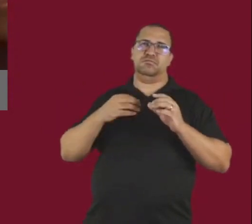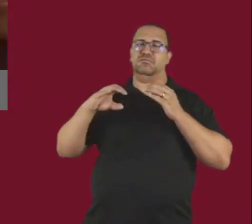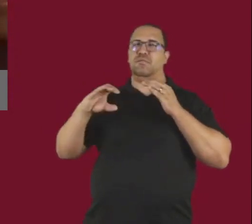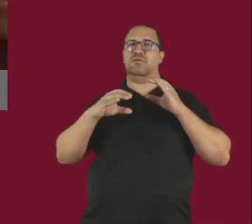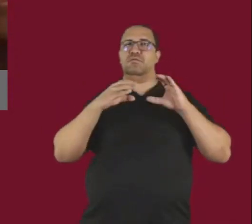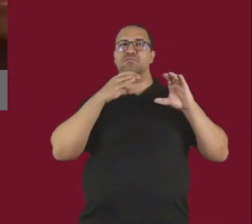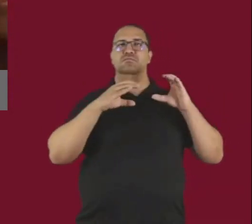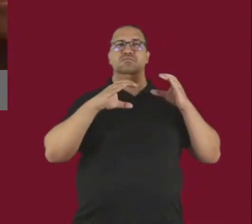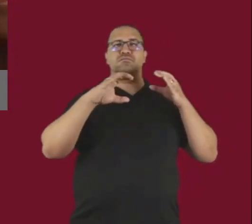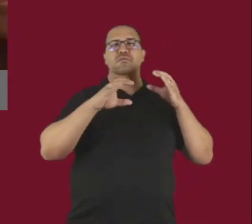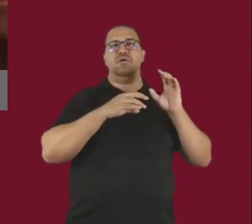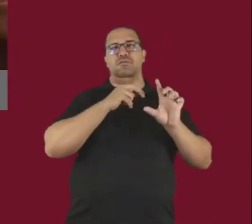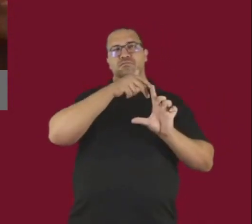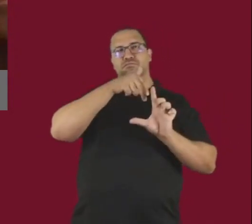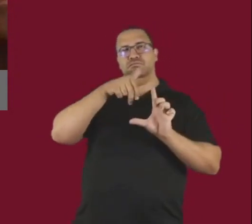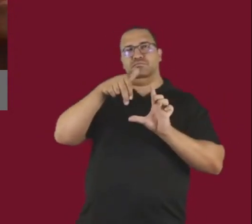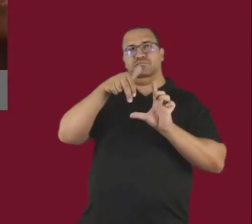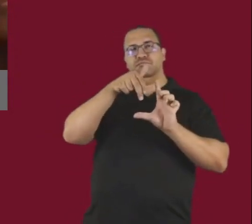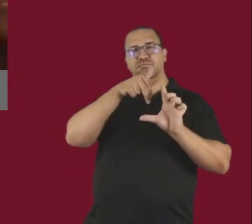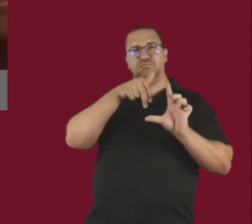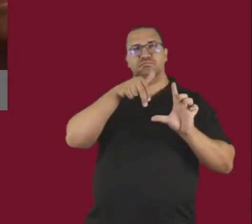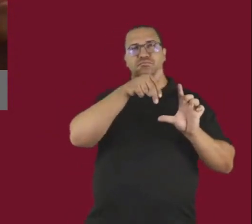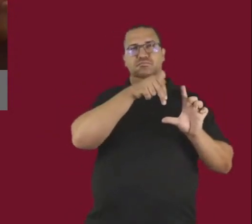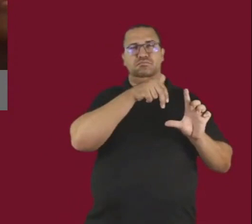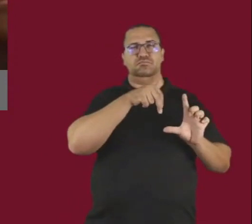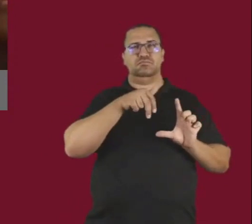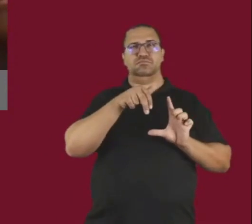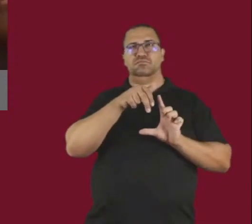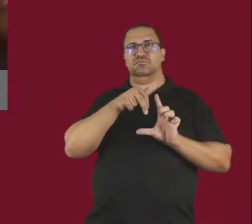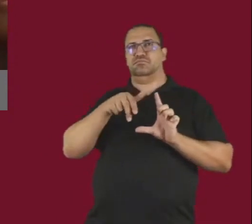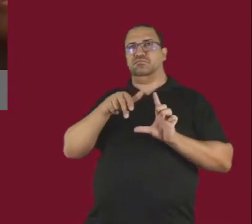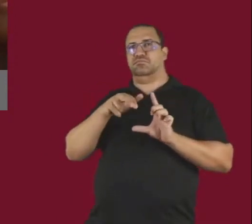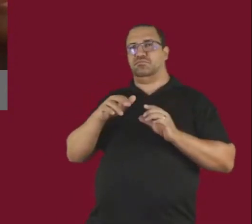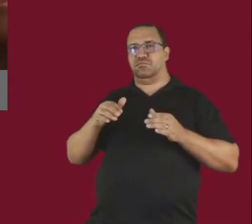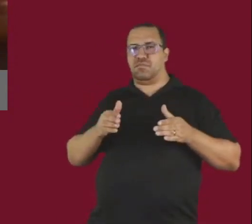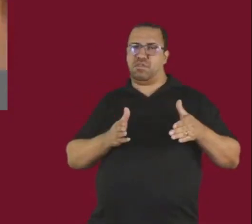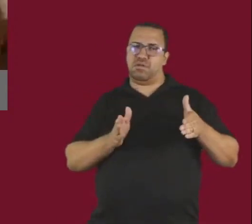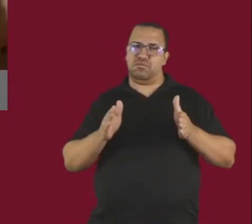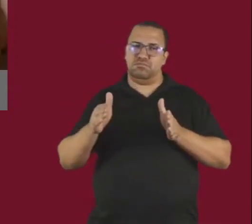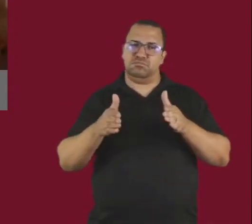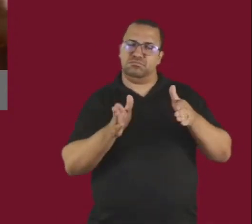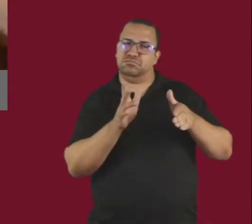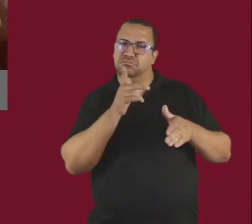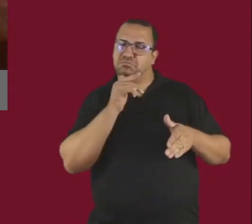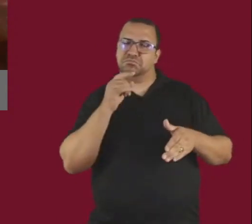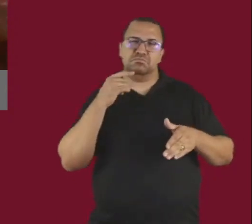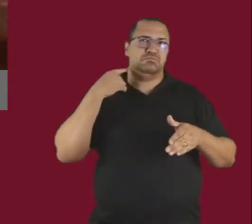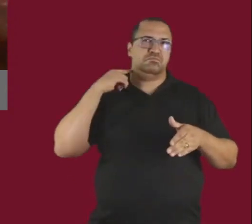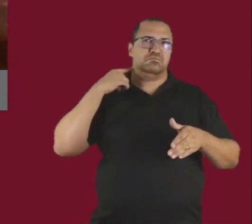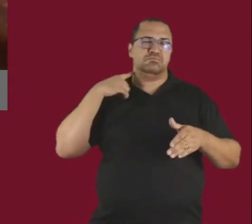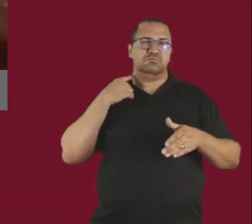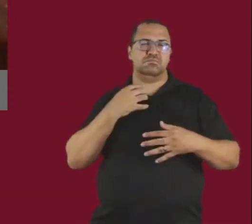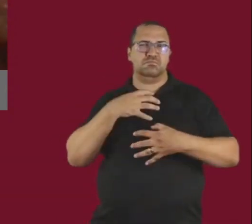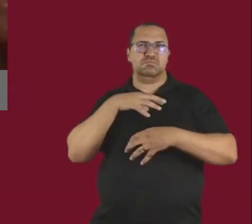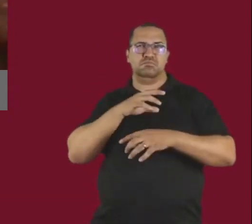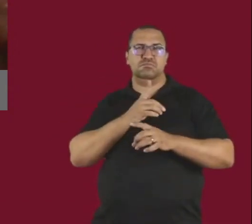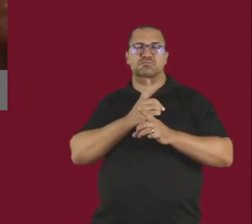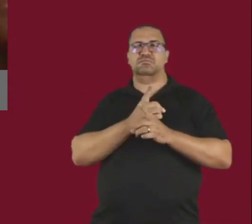pular no rio, mesmo que o rio seja contaminado, como estão a maioria, e achar um jeito, é